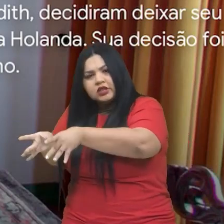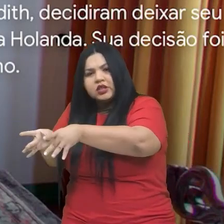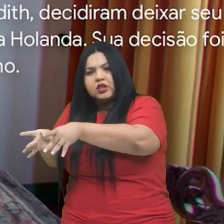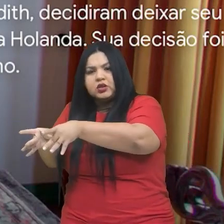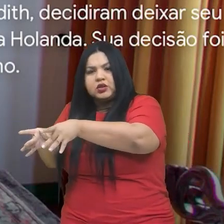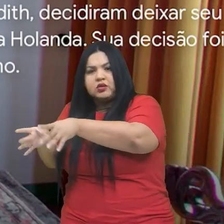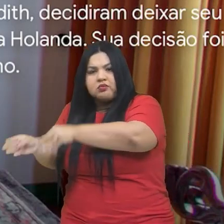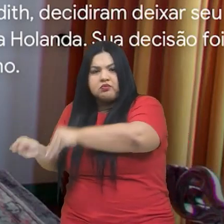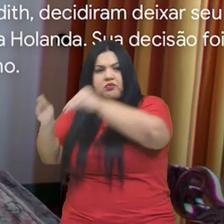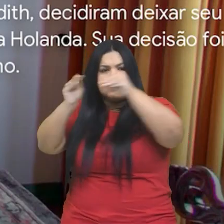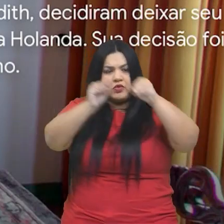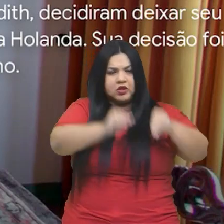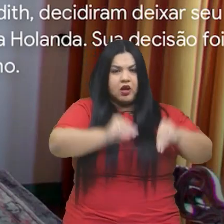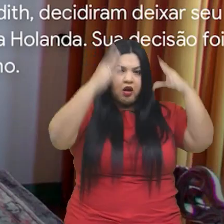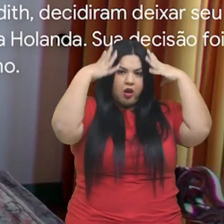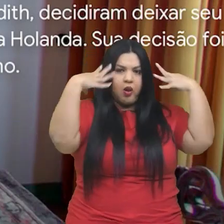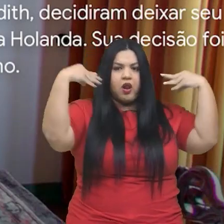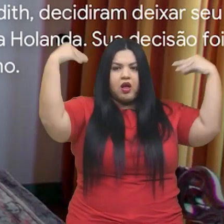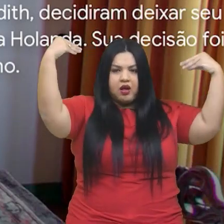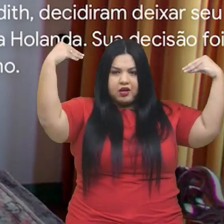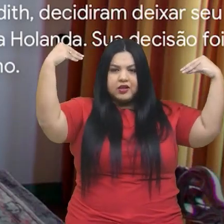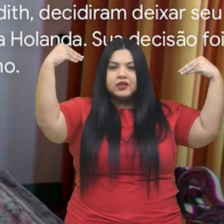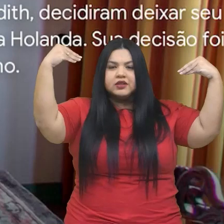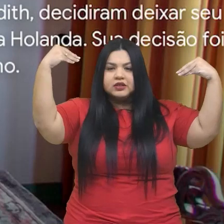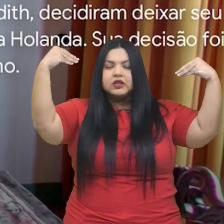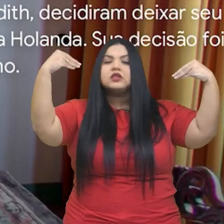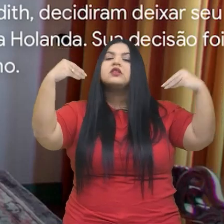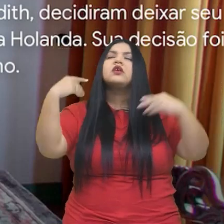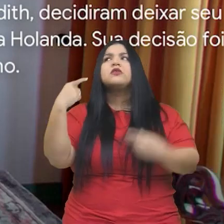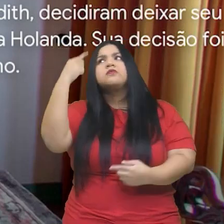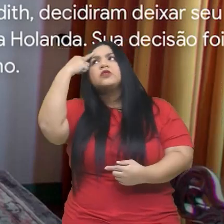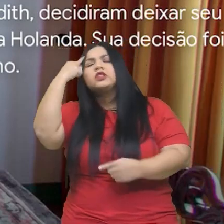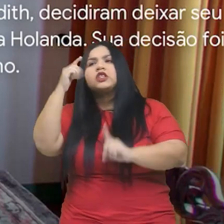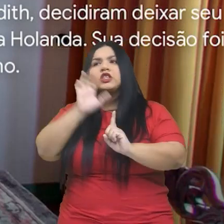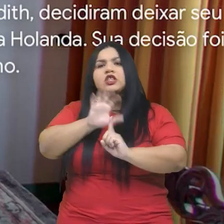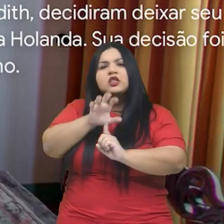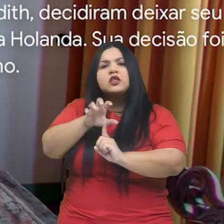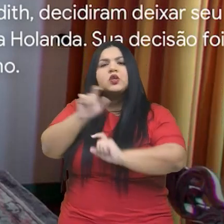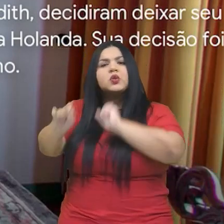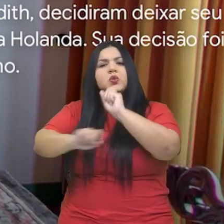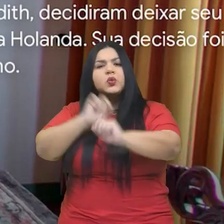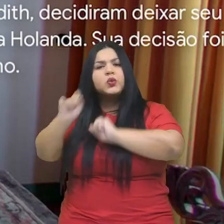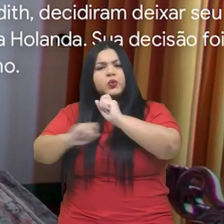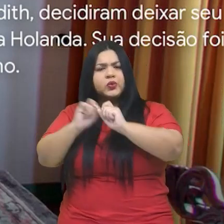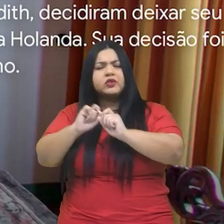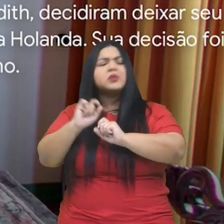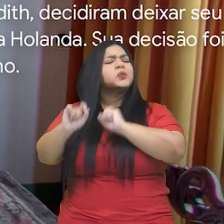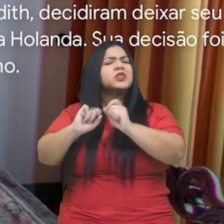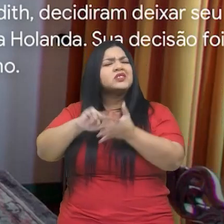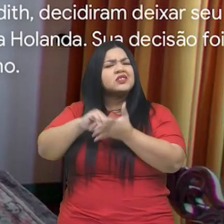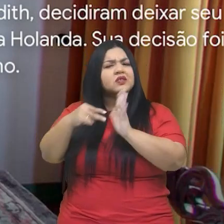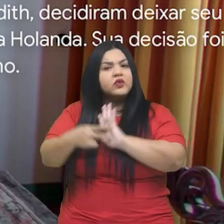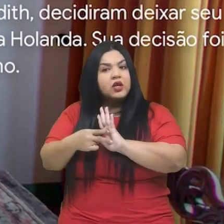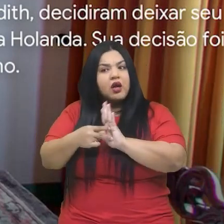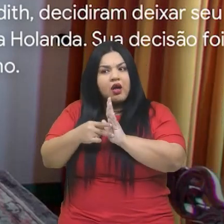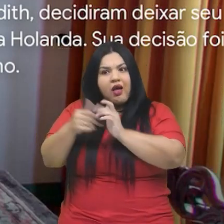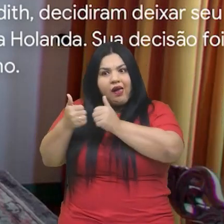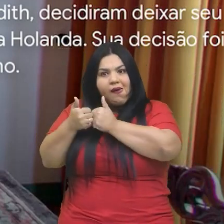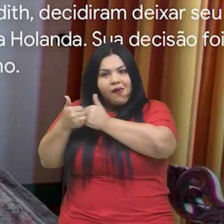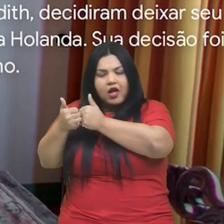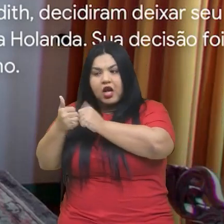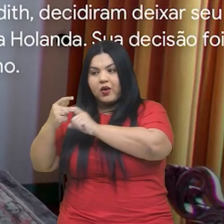estabeleceram na Holanda. Sua decisão foi influenciada pelo crescente antissemitismo. O que é isso? É a perseguição